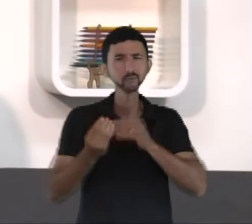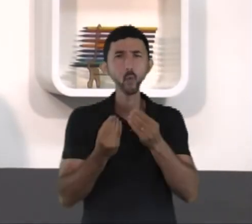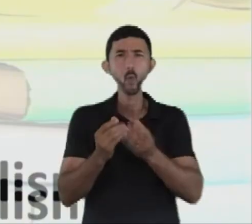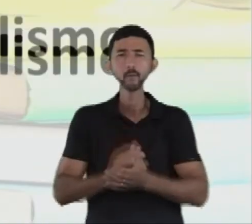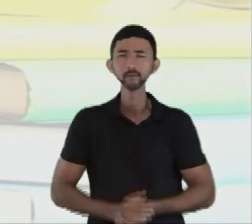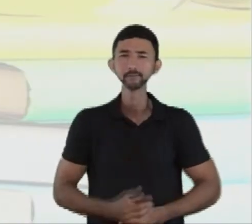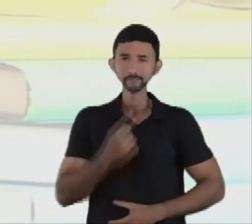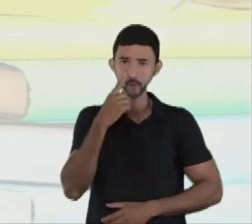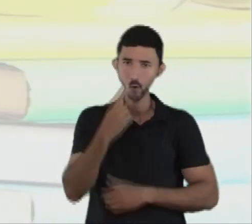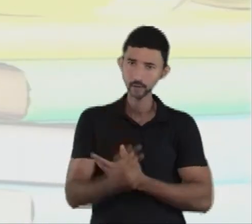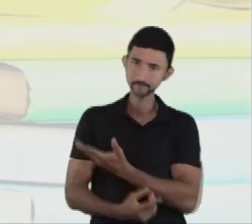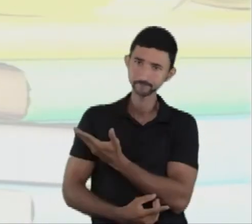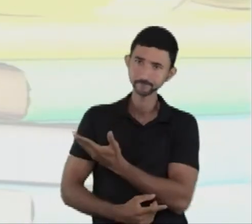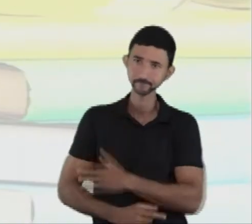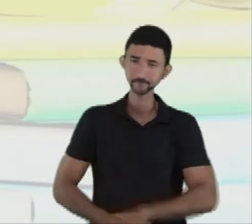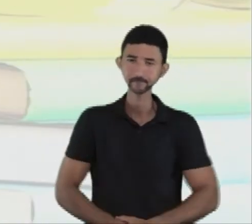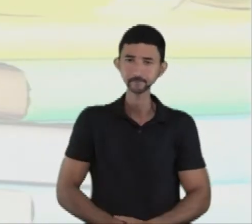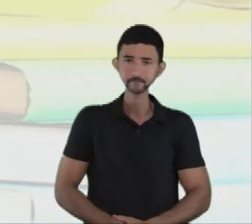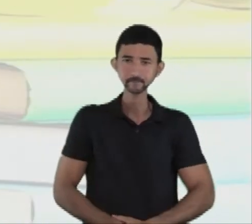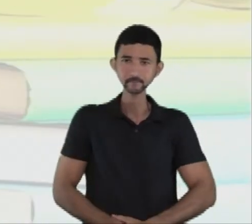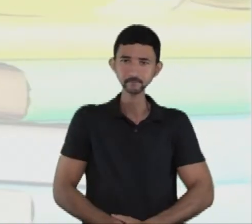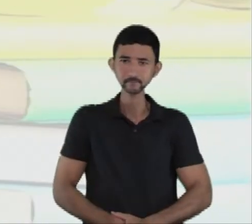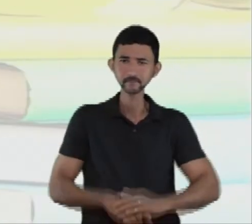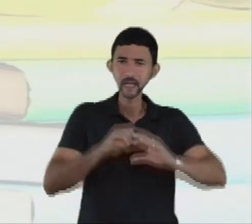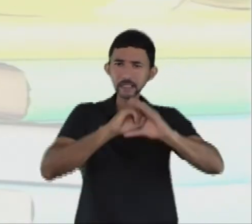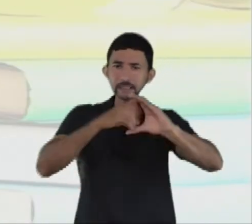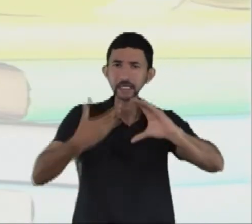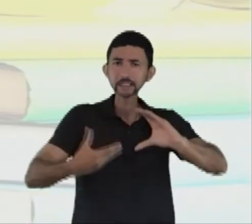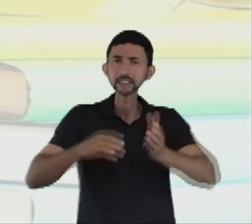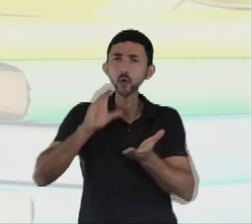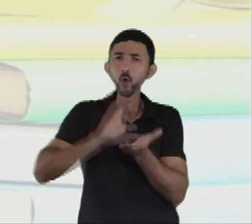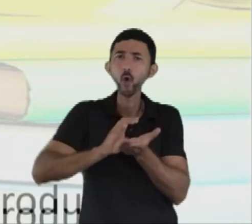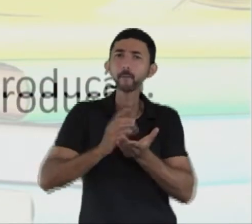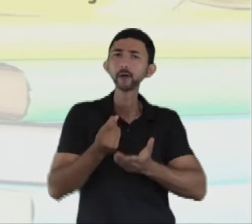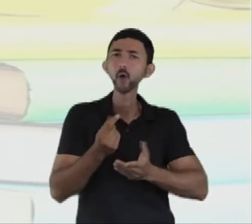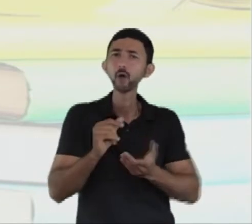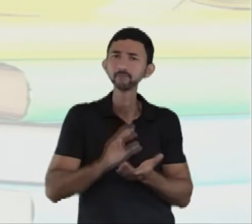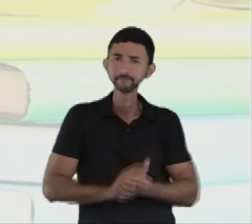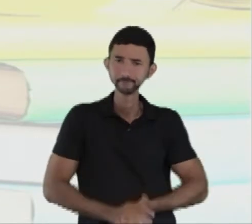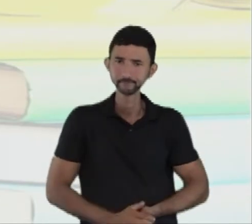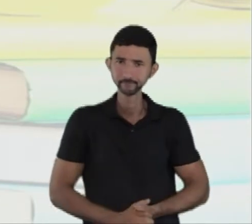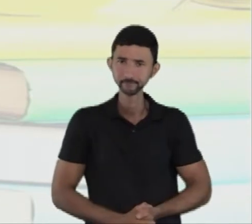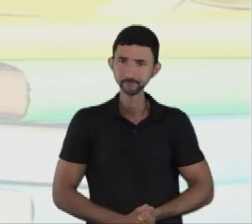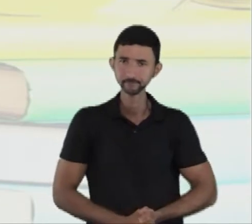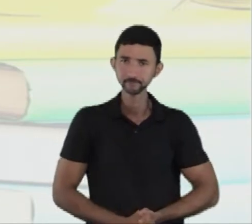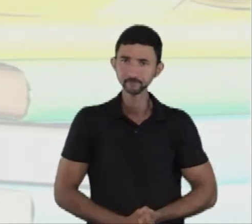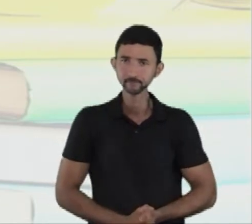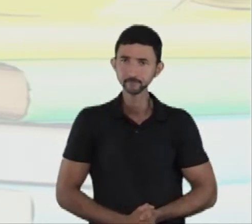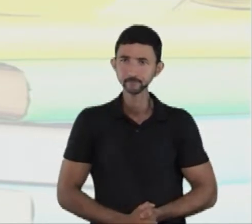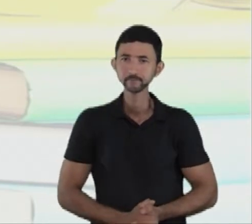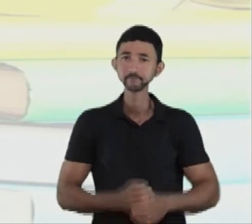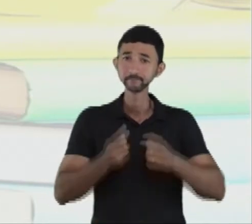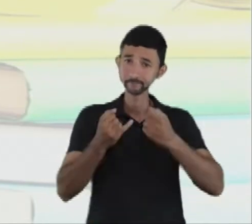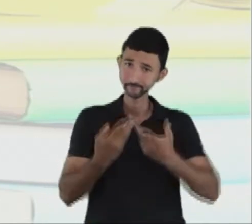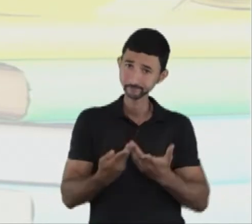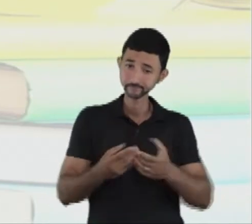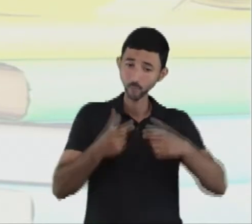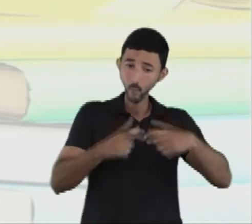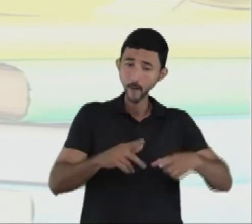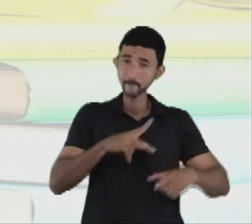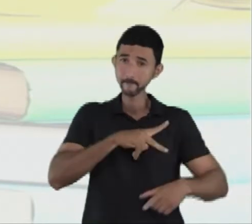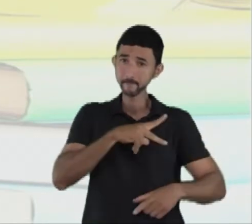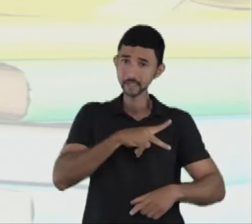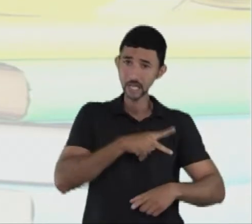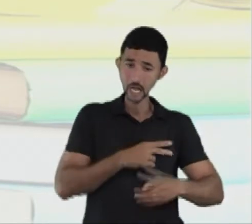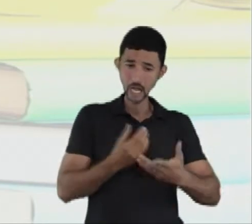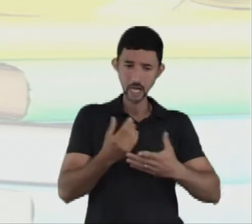lá. Tá? As características do capitalismo. Tá? Como nós falamos, propriedade privada dos